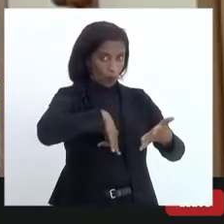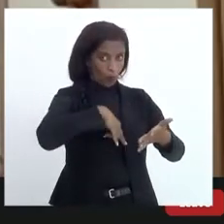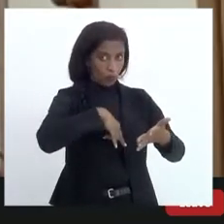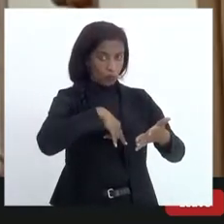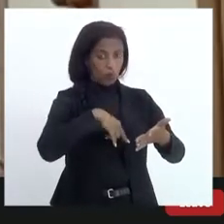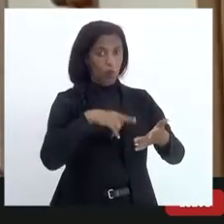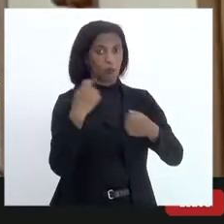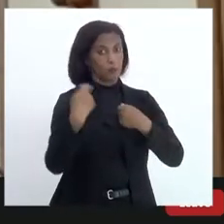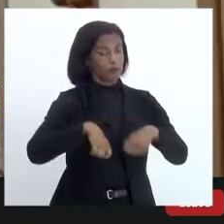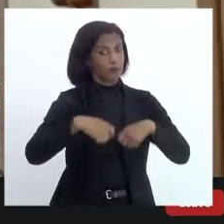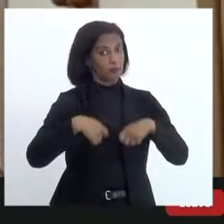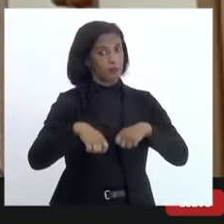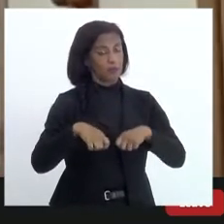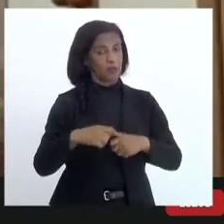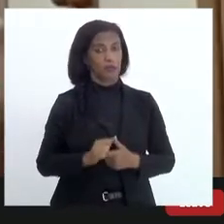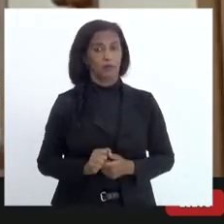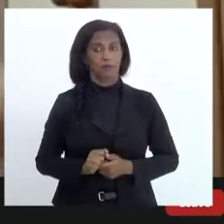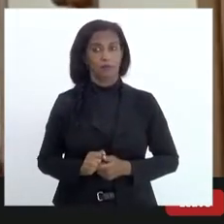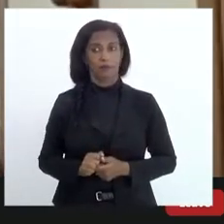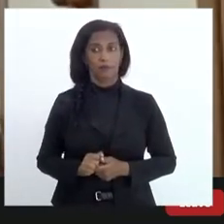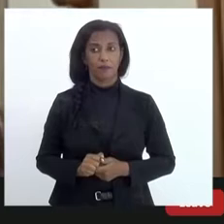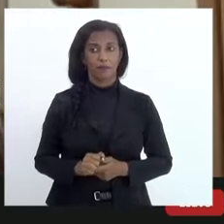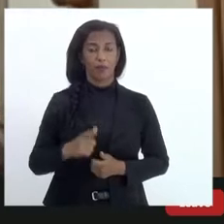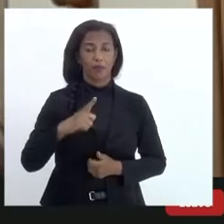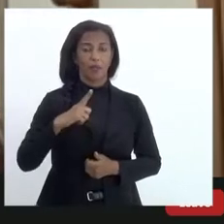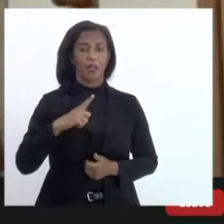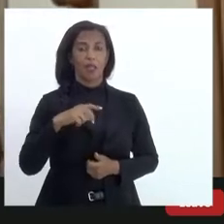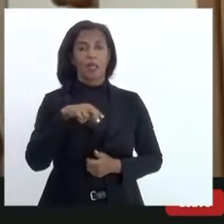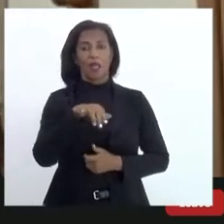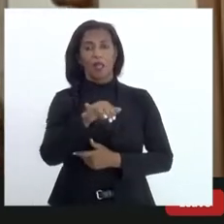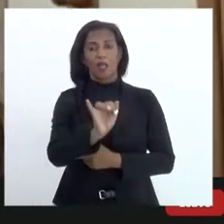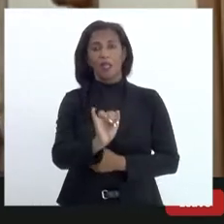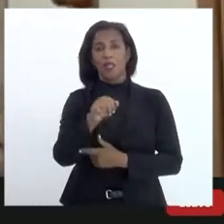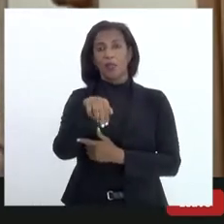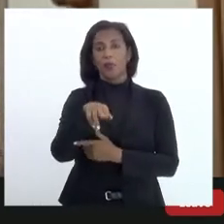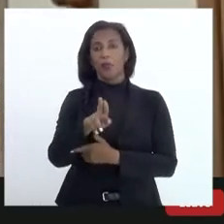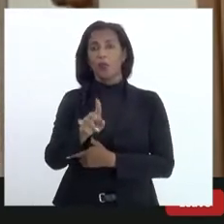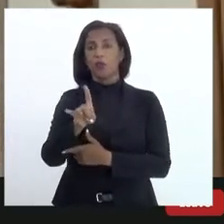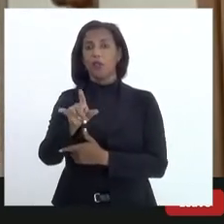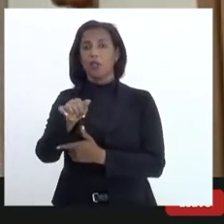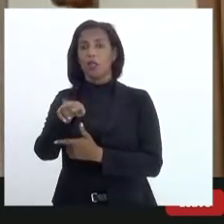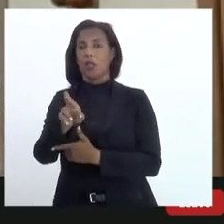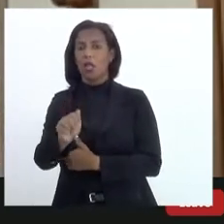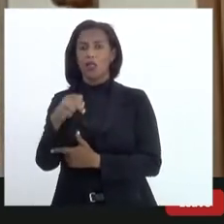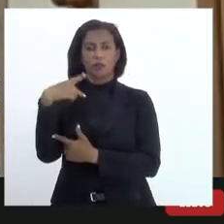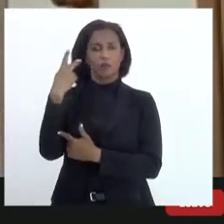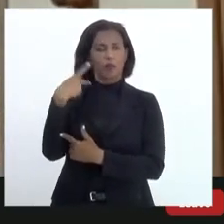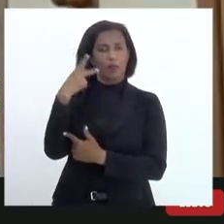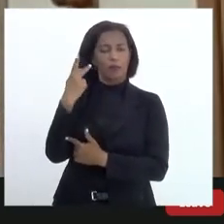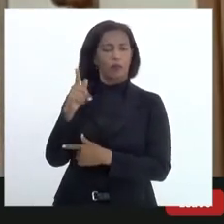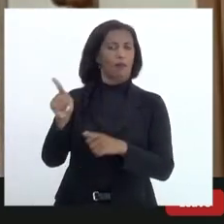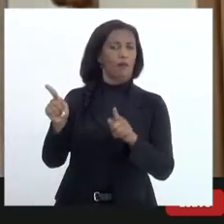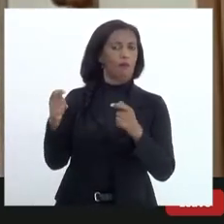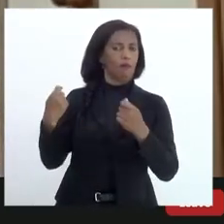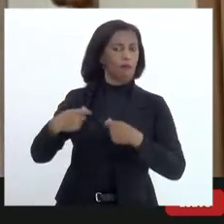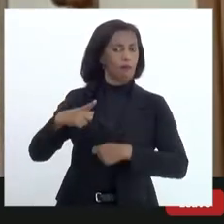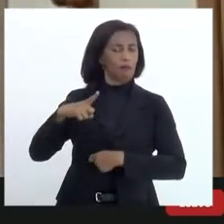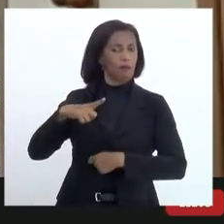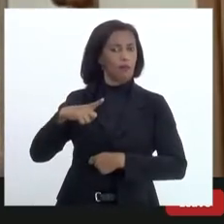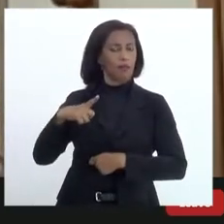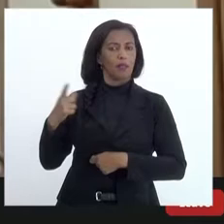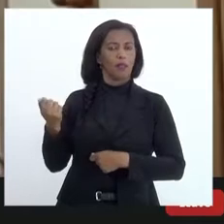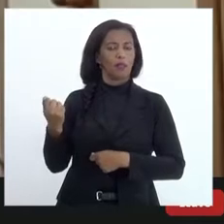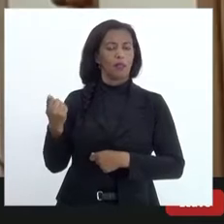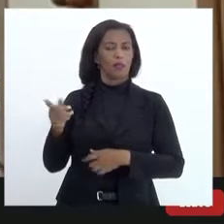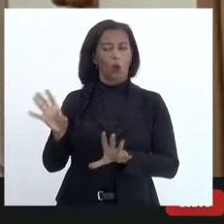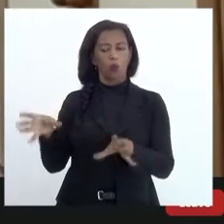bônus. Dizem, né, a questão da imunidade tributária, dizem porque assim, eu acho que o bônus em relação ao ônus